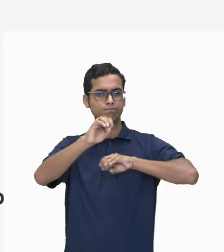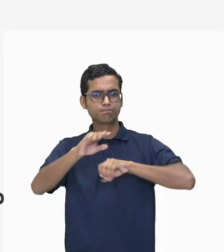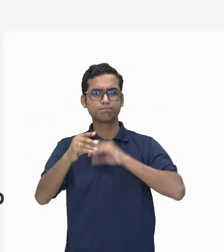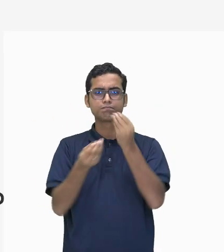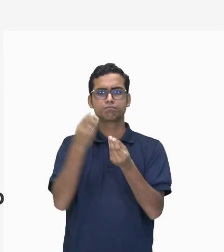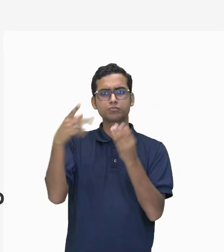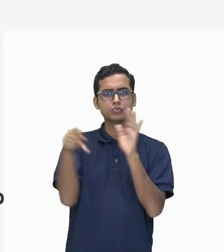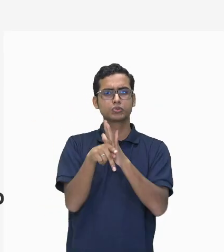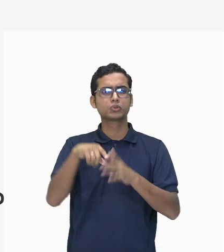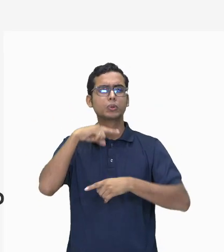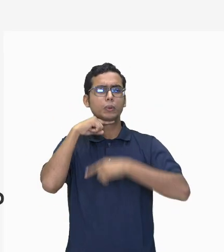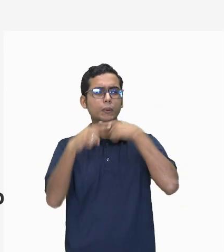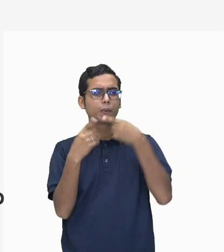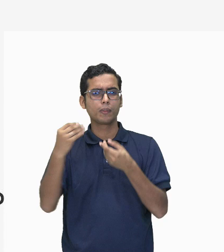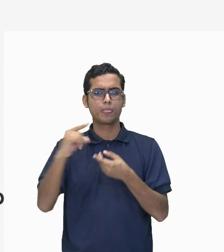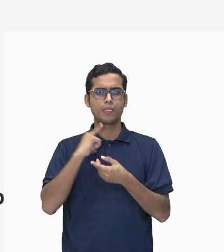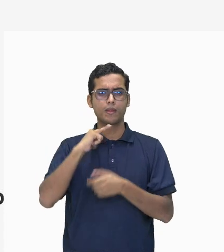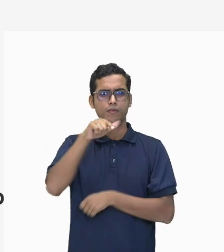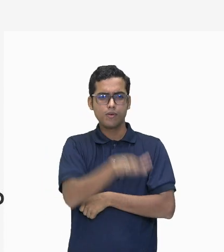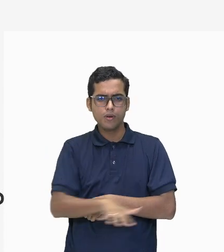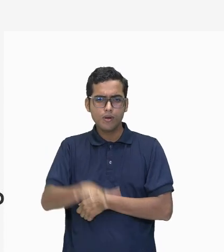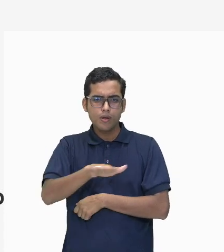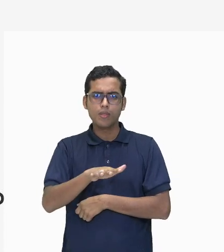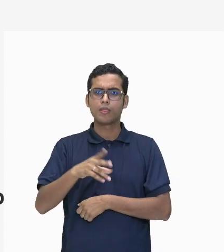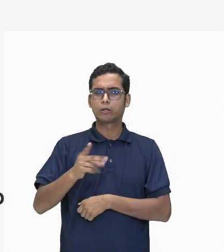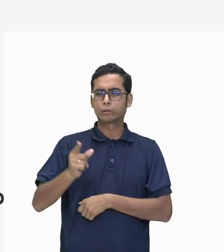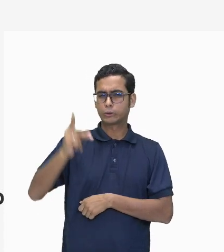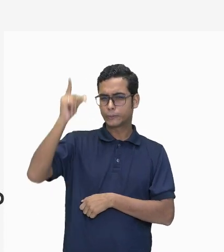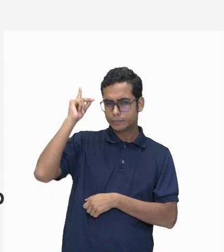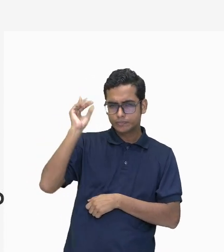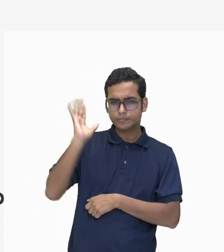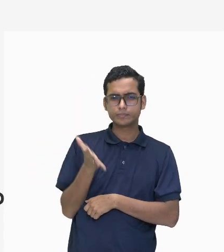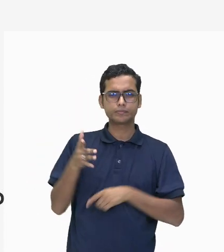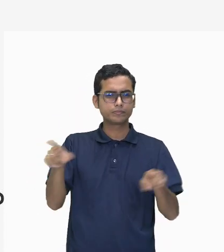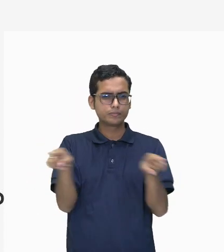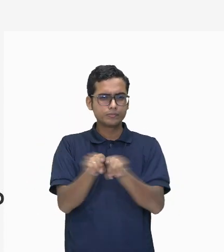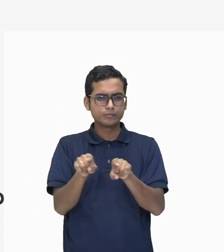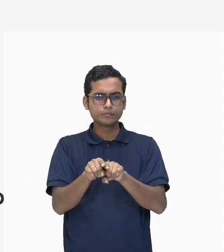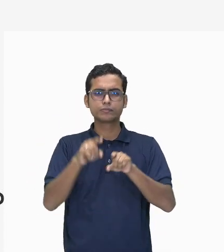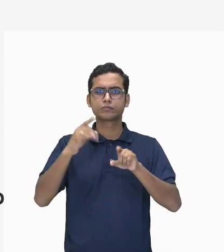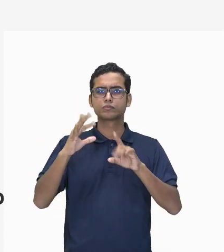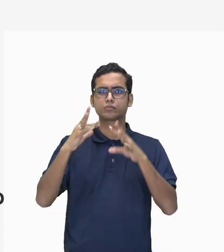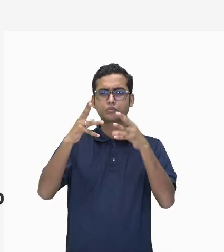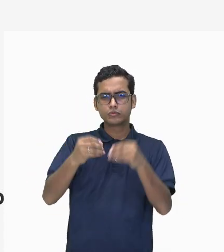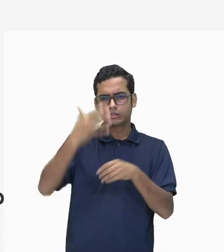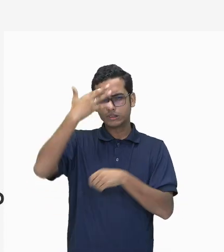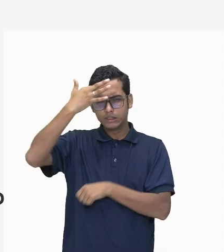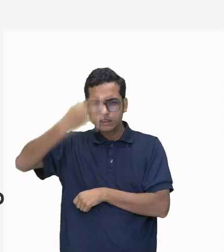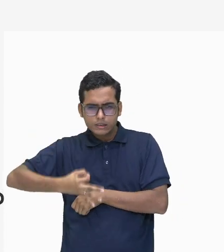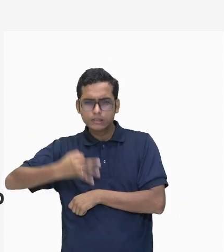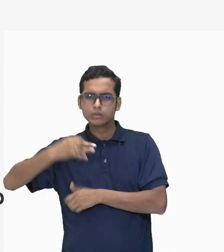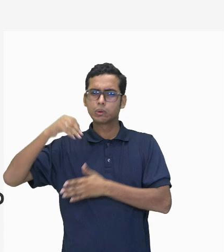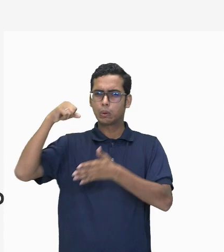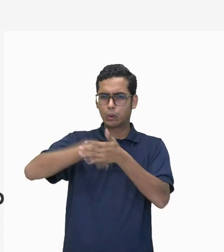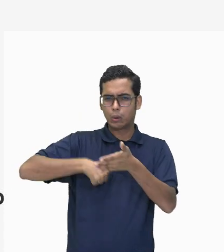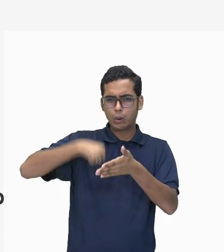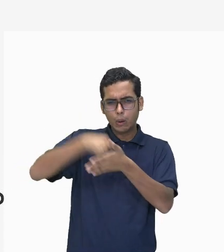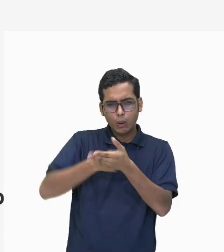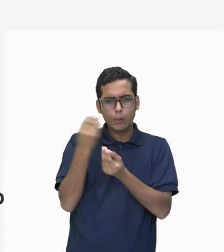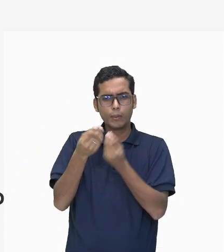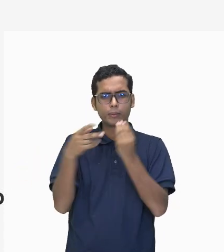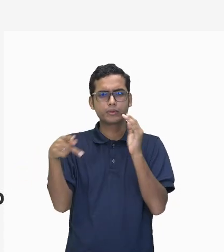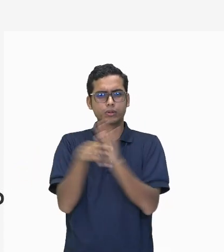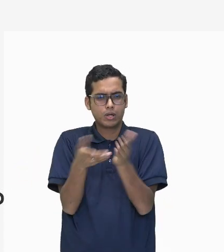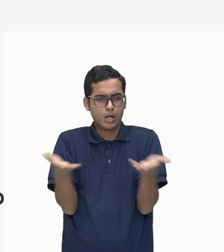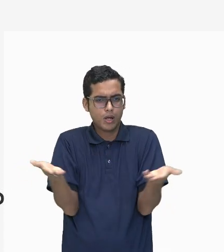dúvida. Tive um chão, mas já faz tempo, todo feito de certezas, tão duras como lajedos.